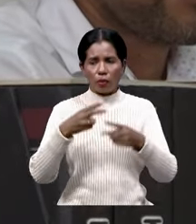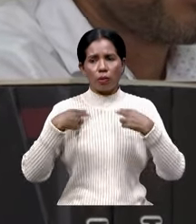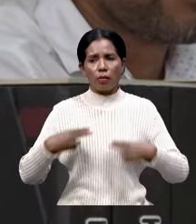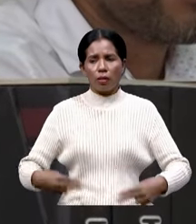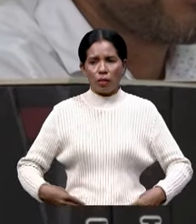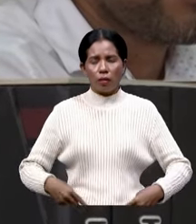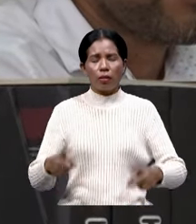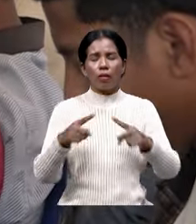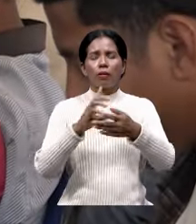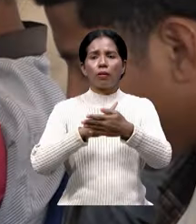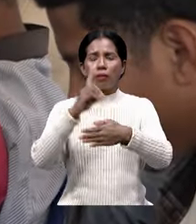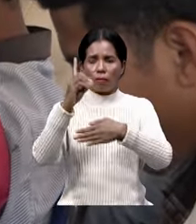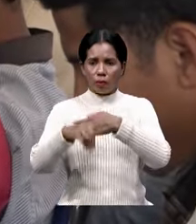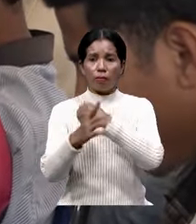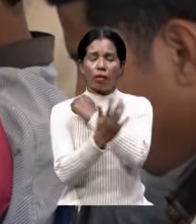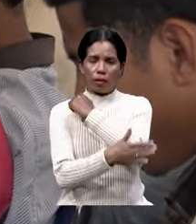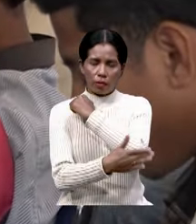desenvolvimento do